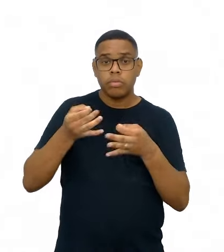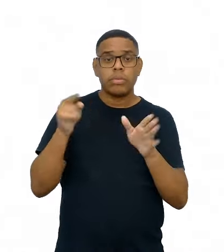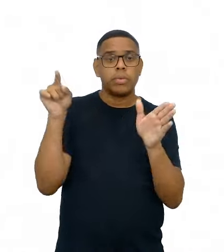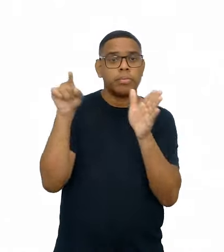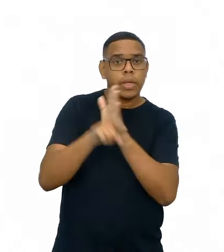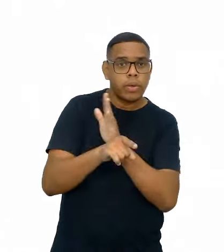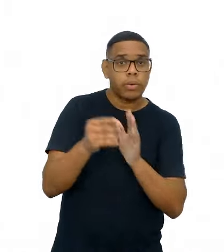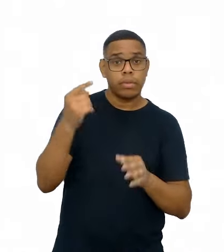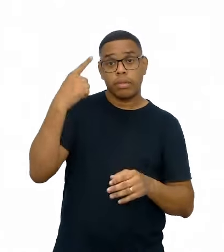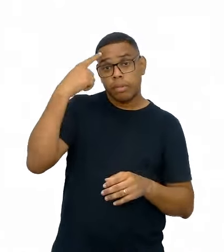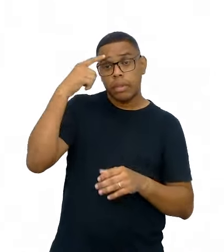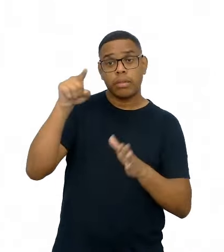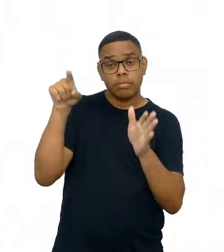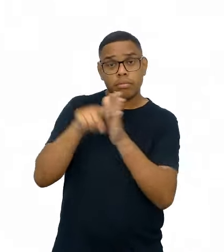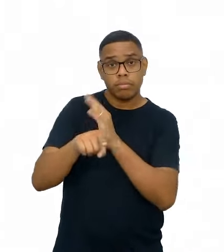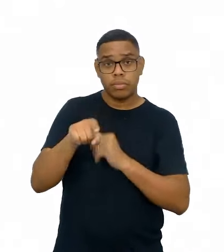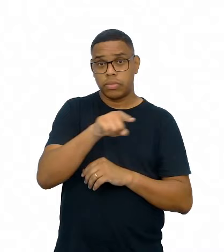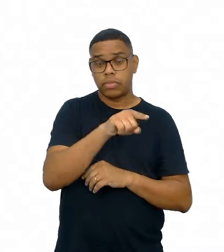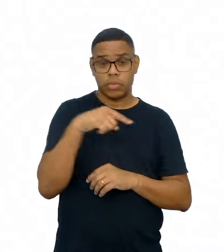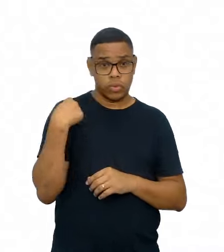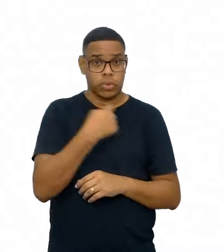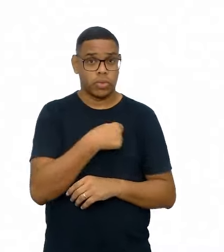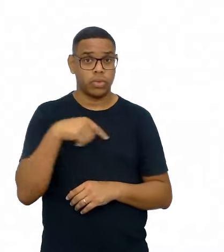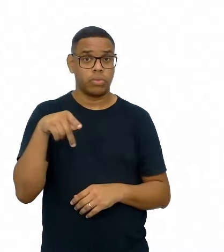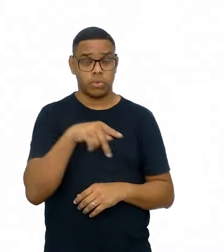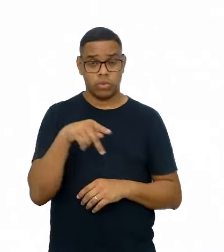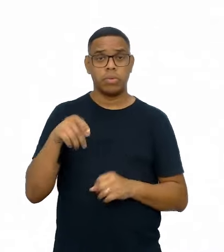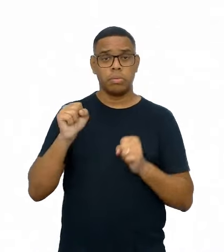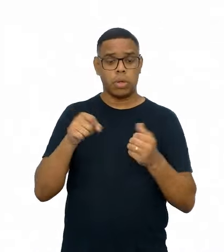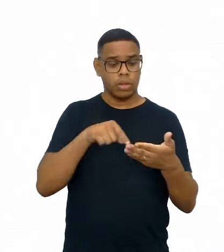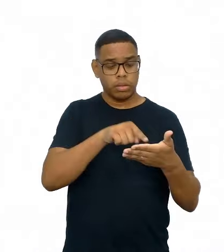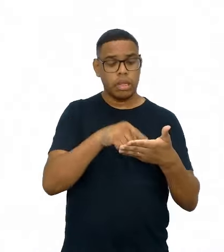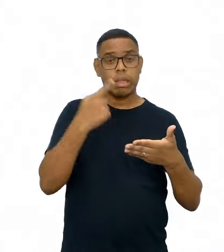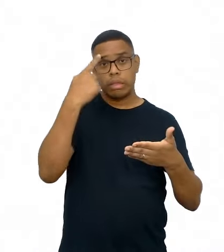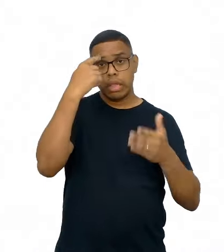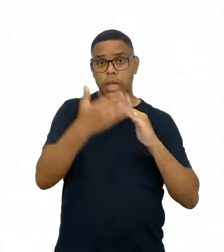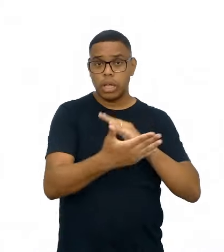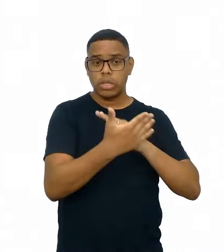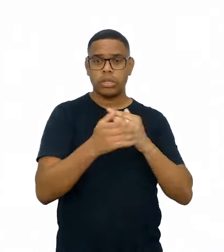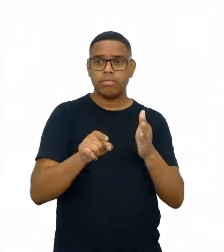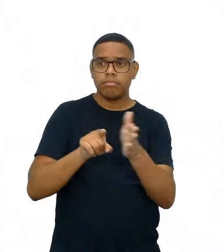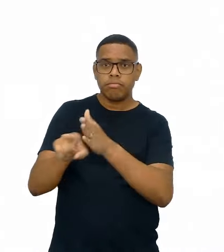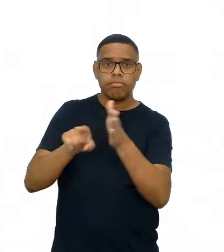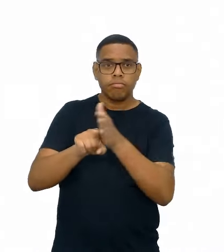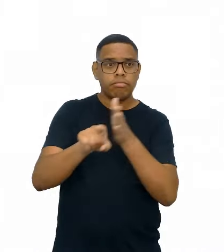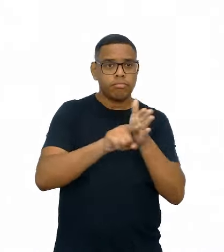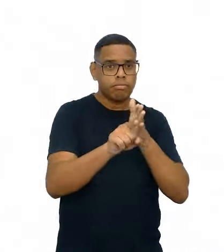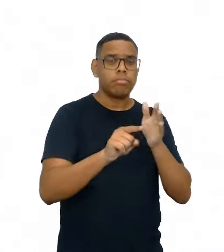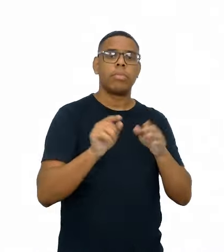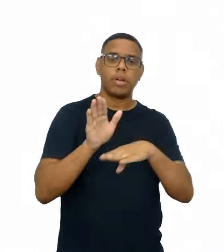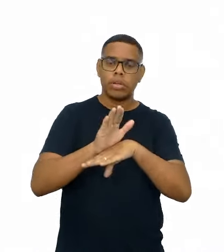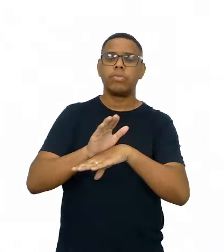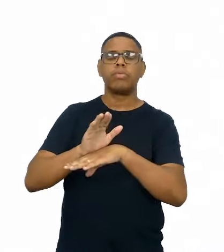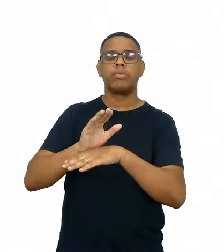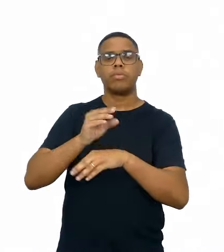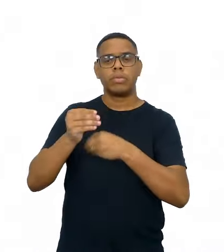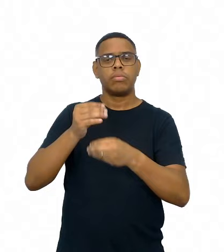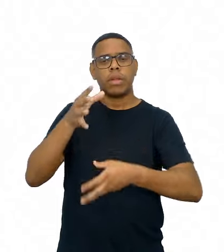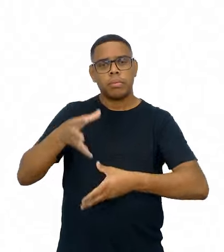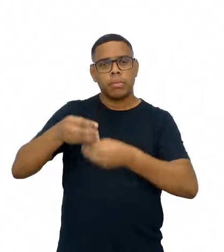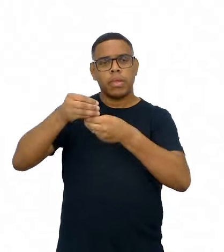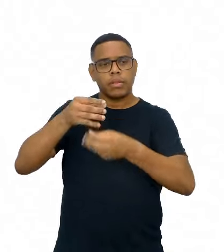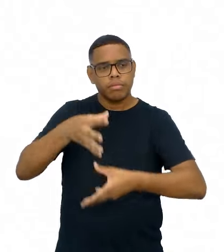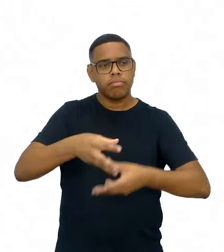para complementar, mas também nós podemos complementar com outras. O importante é que,